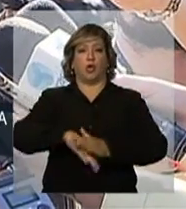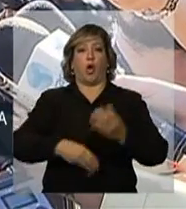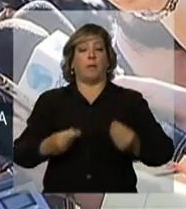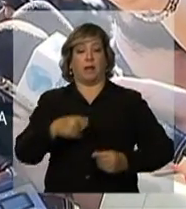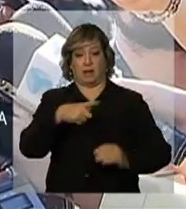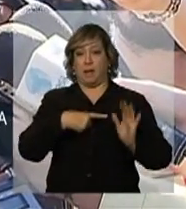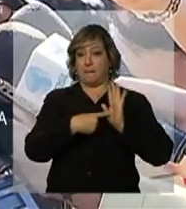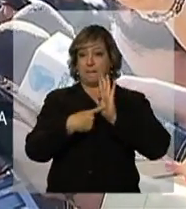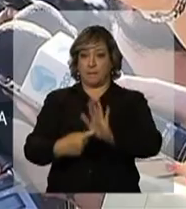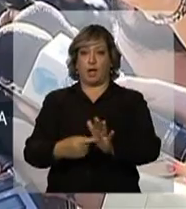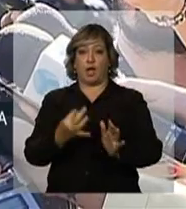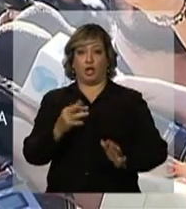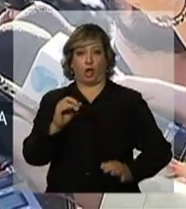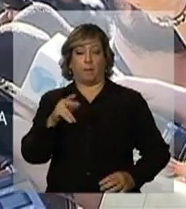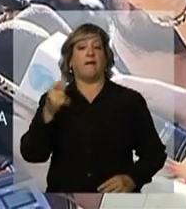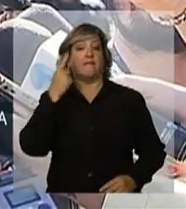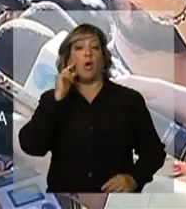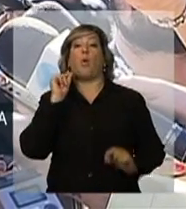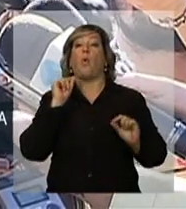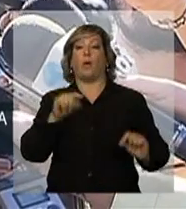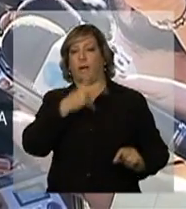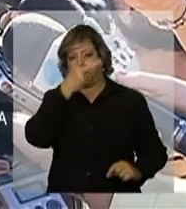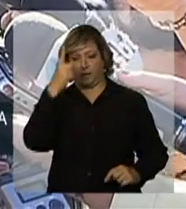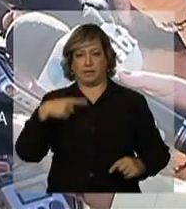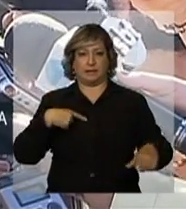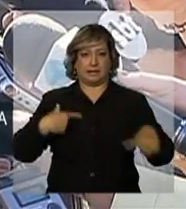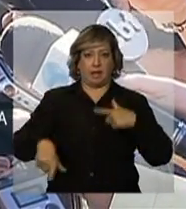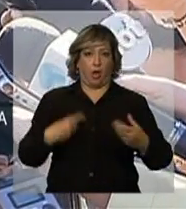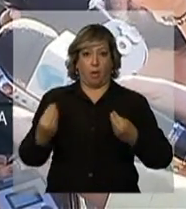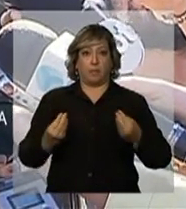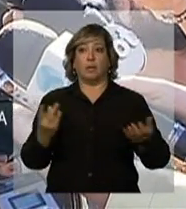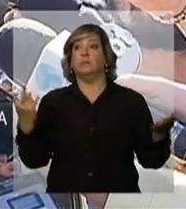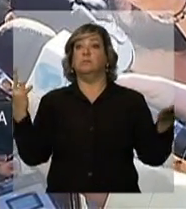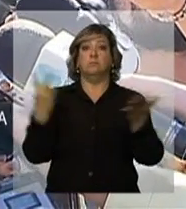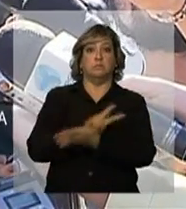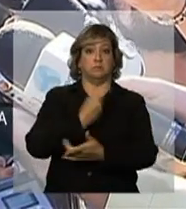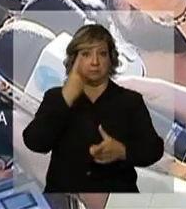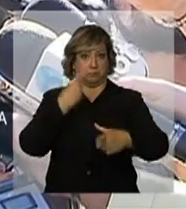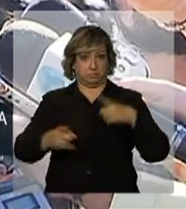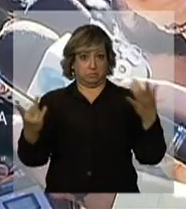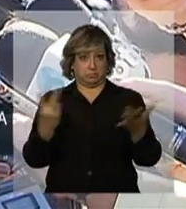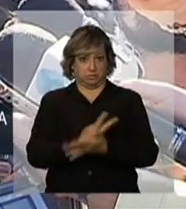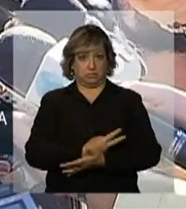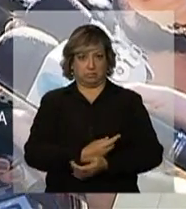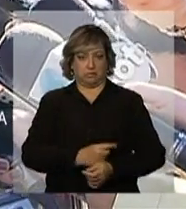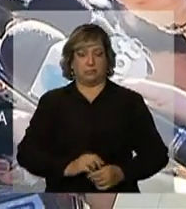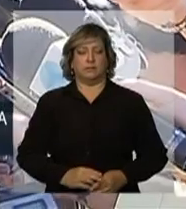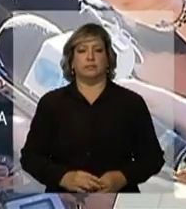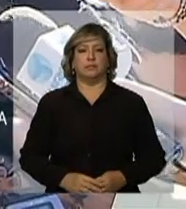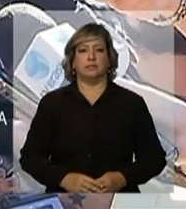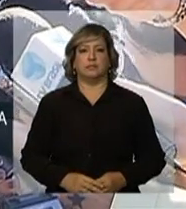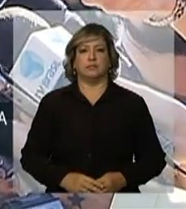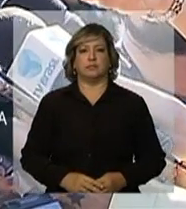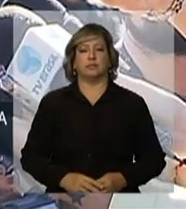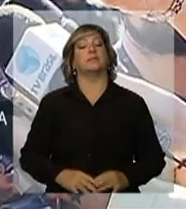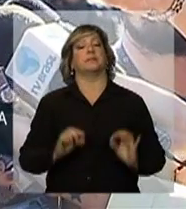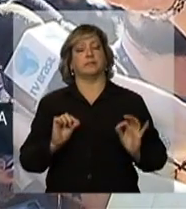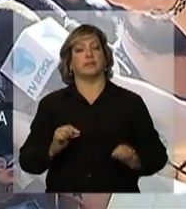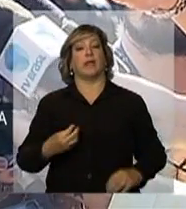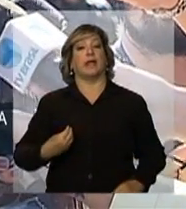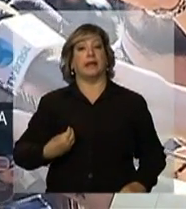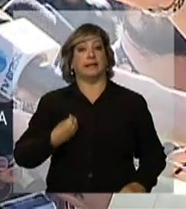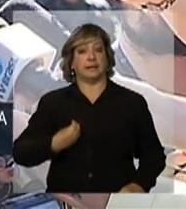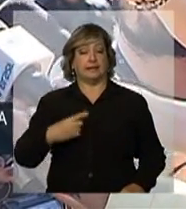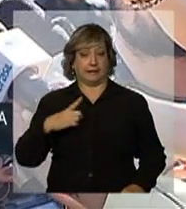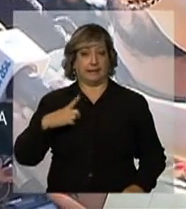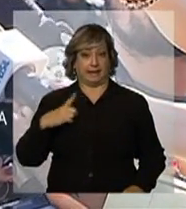né, para ver o que vocês têm de reforço aí para combater, aí, caso tenha algum atentado, enfim. Existem para